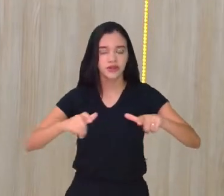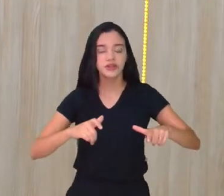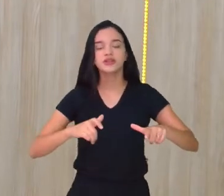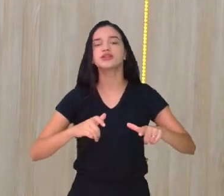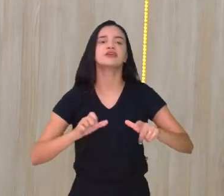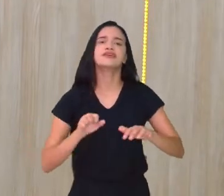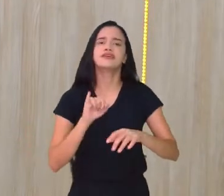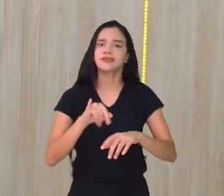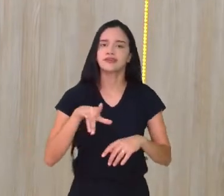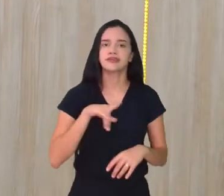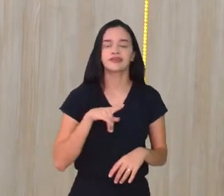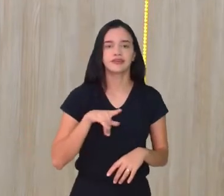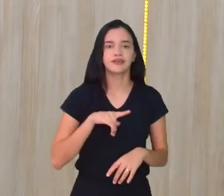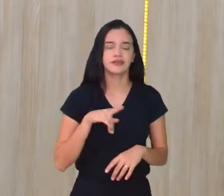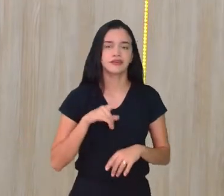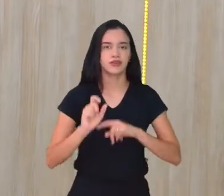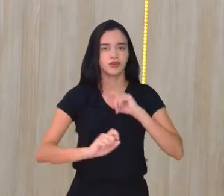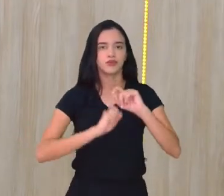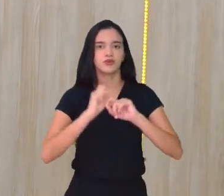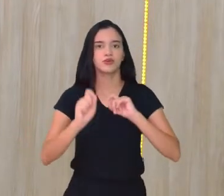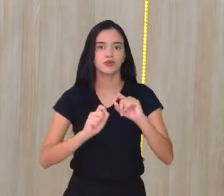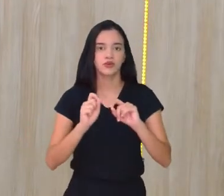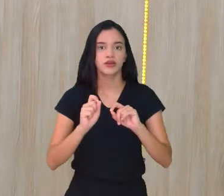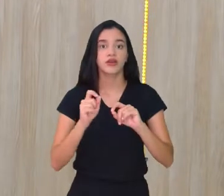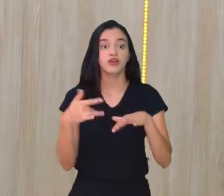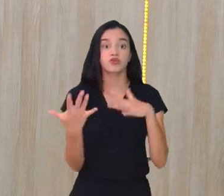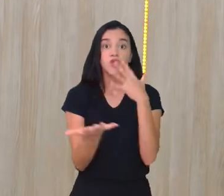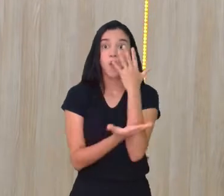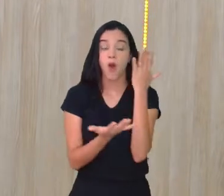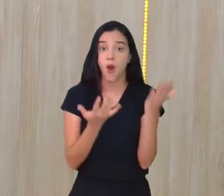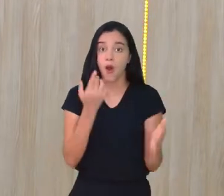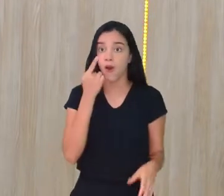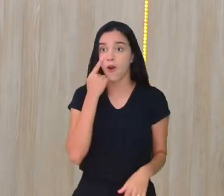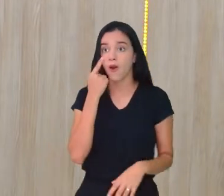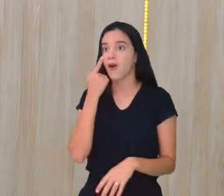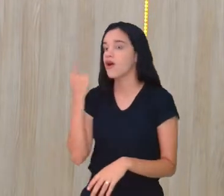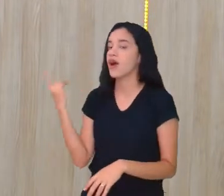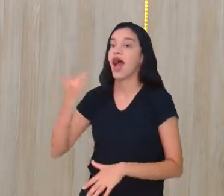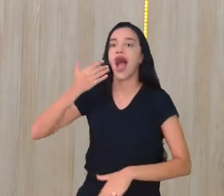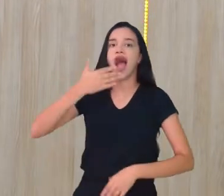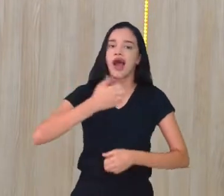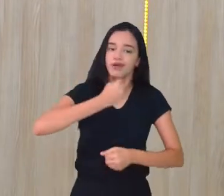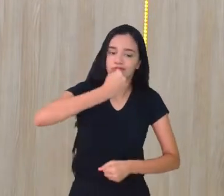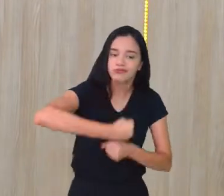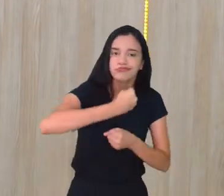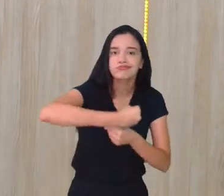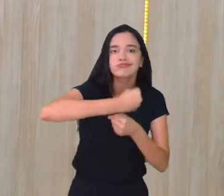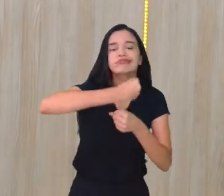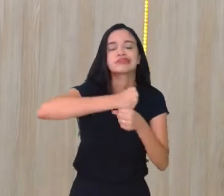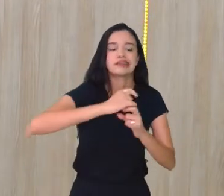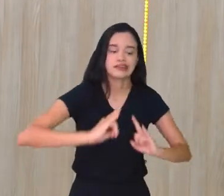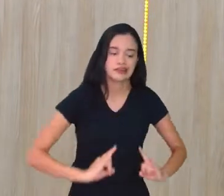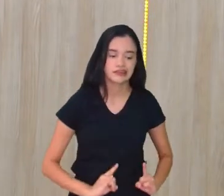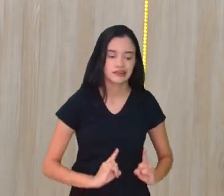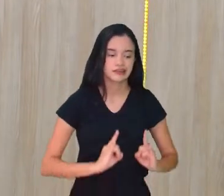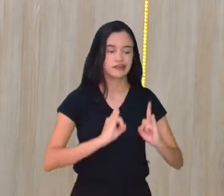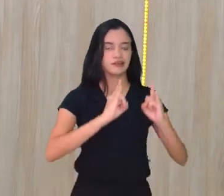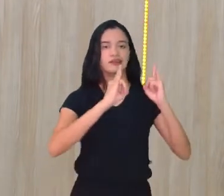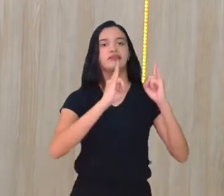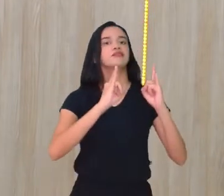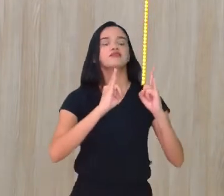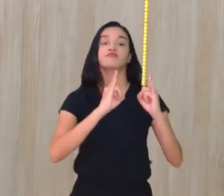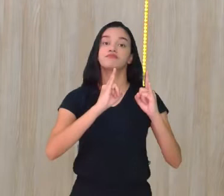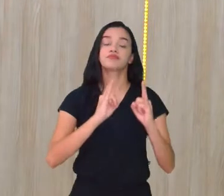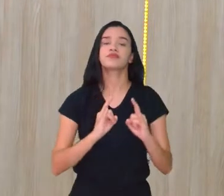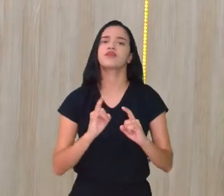Se tem a questão do corte de árvores, olha aqui, ó, a construção também de edifícios.